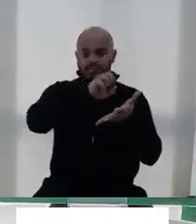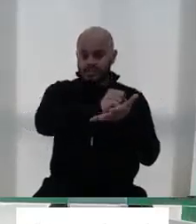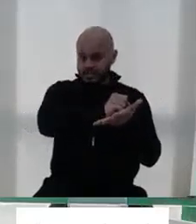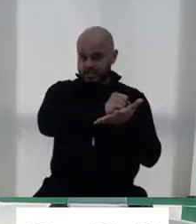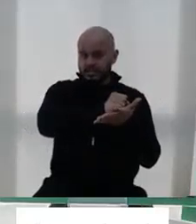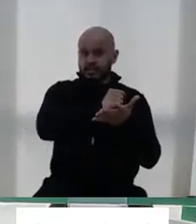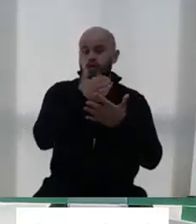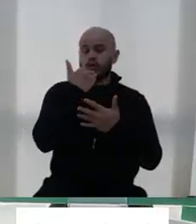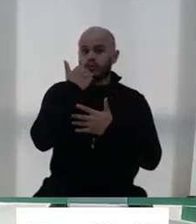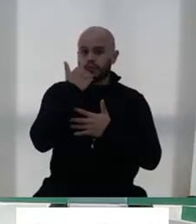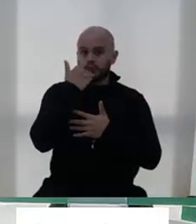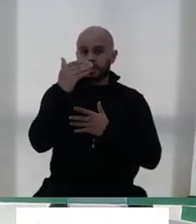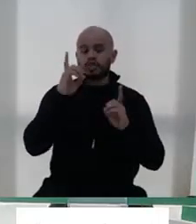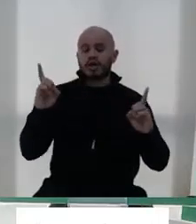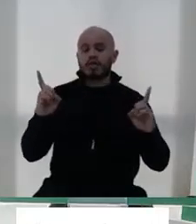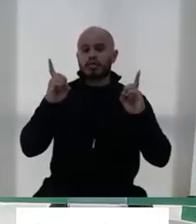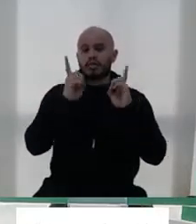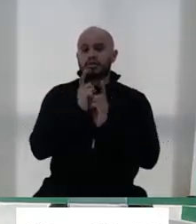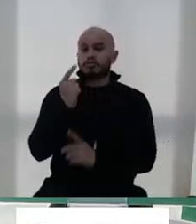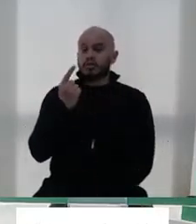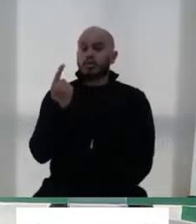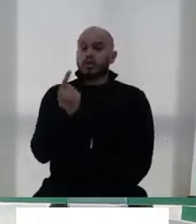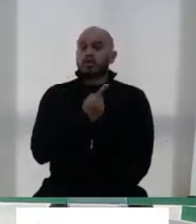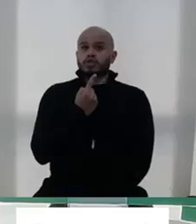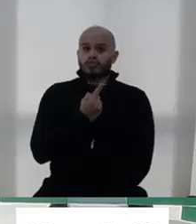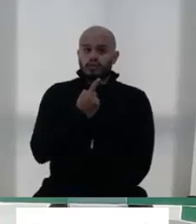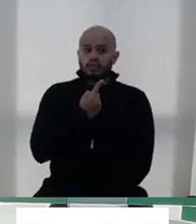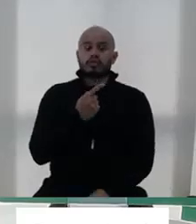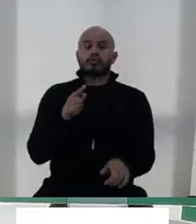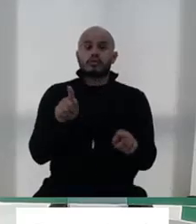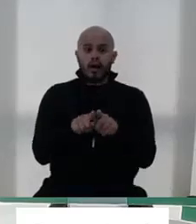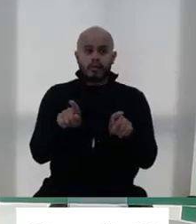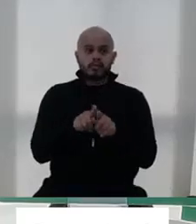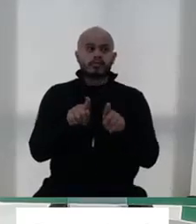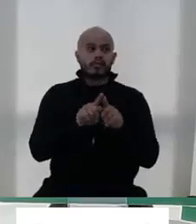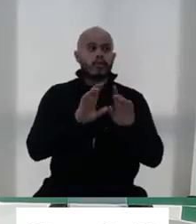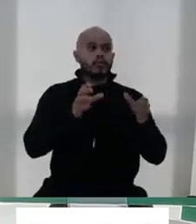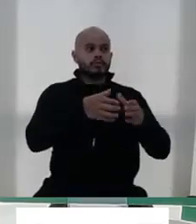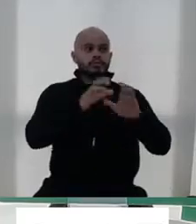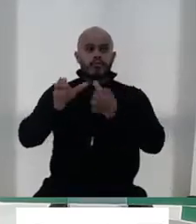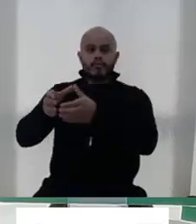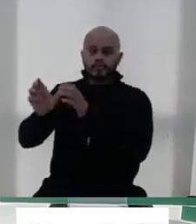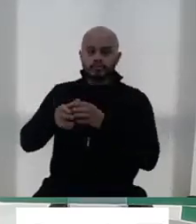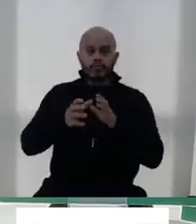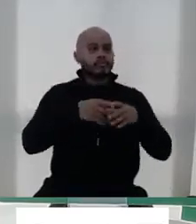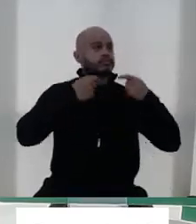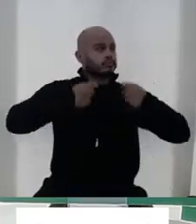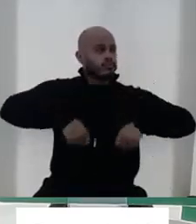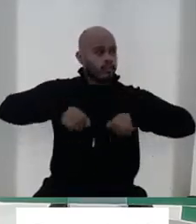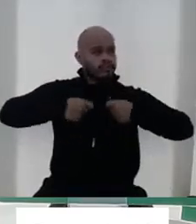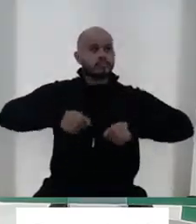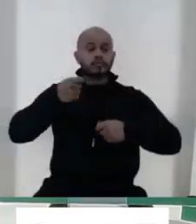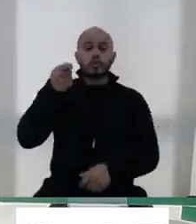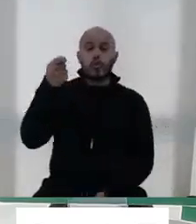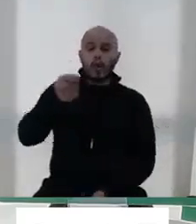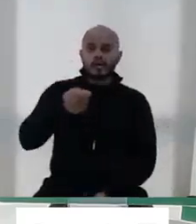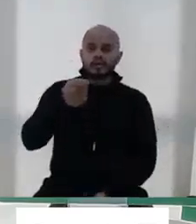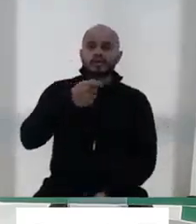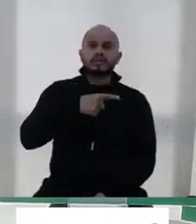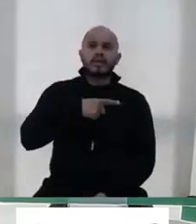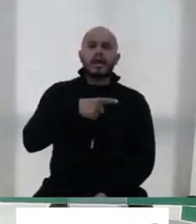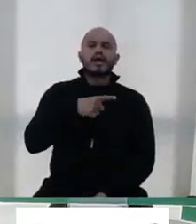solicitação de atendimento individual. E a tutela coletiva de moradia, ela exige que sejam acolhidas as associações de